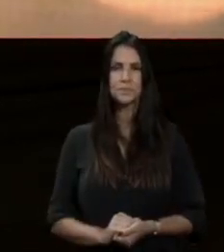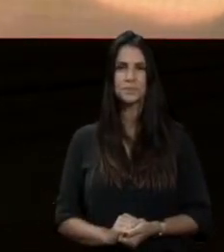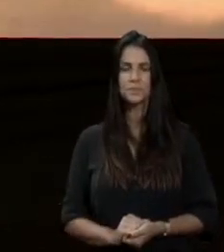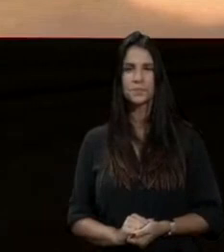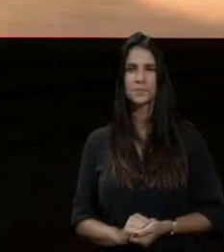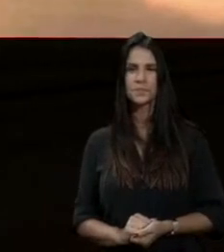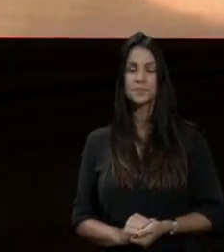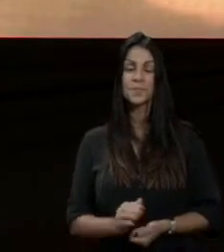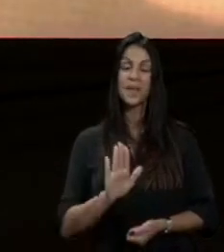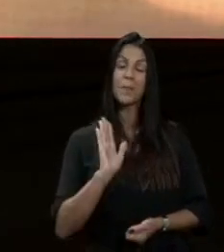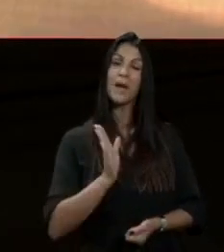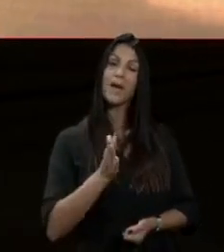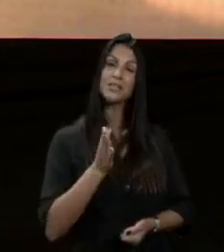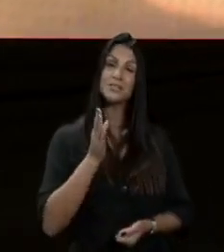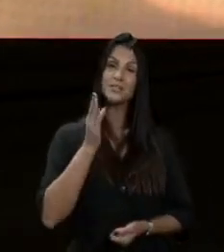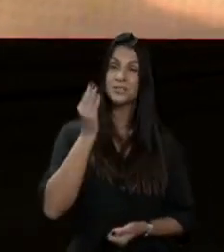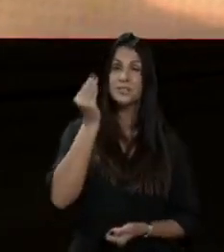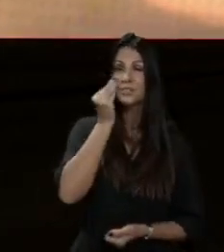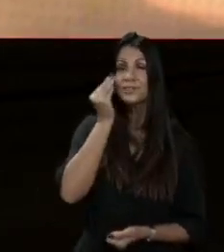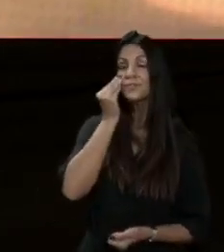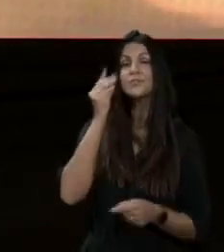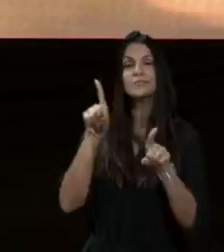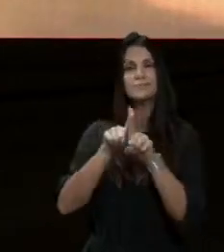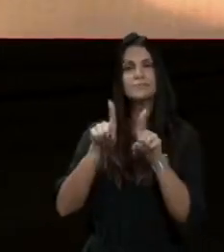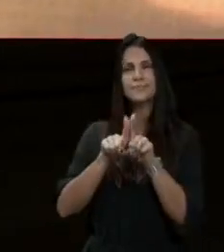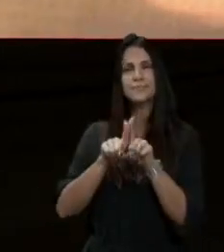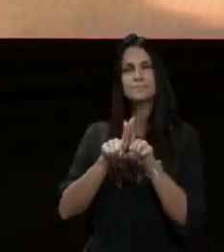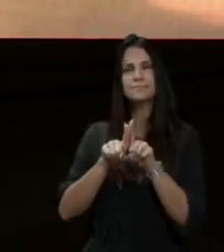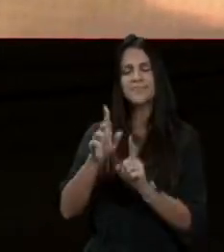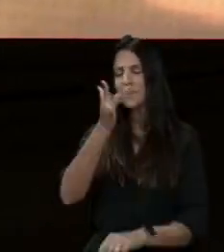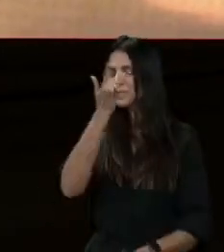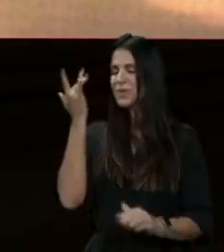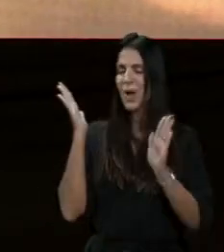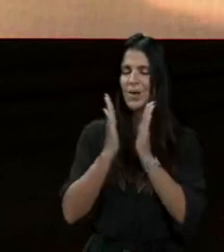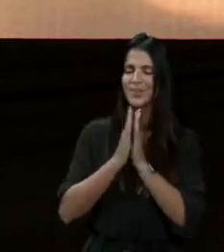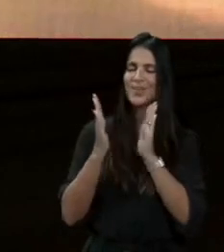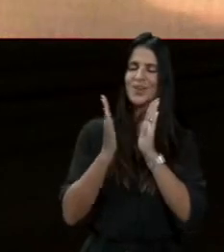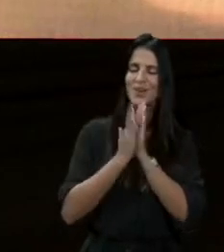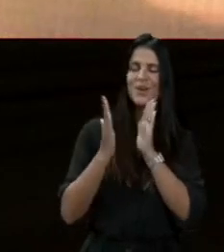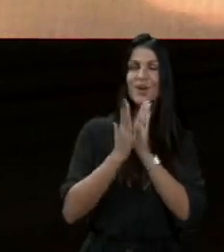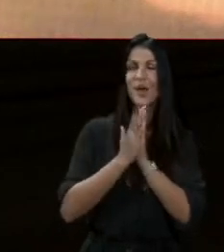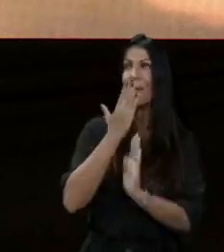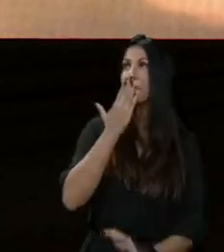é mas eu também já viu gente que a gente chorou pediu para ser curado